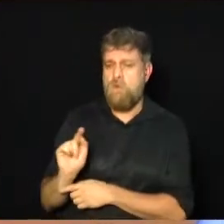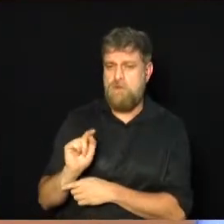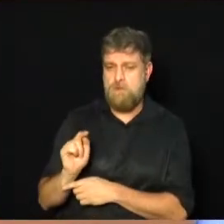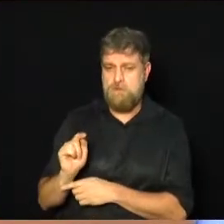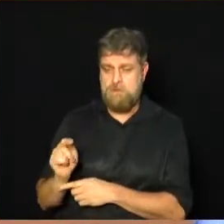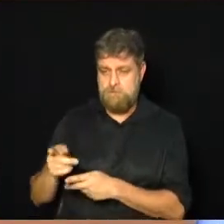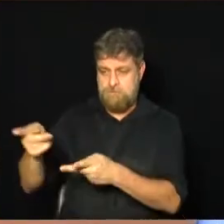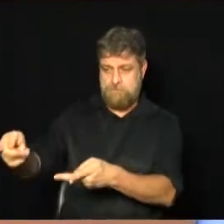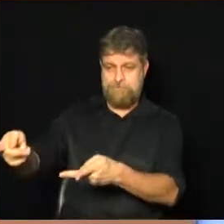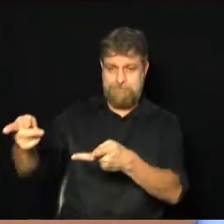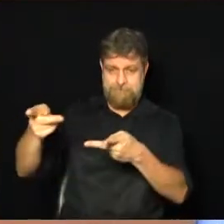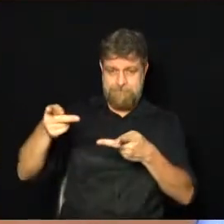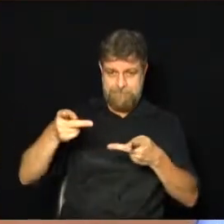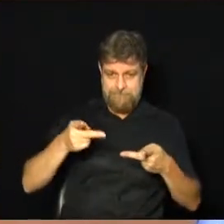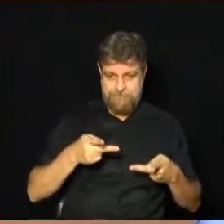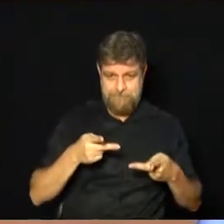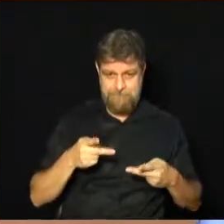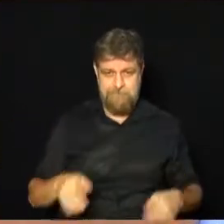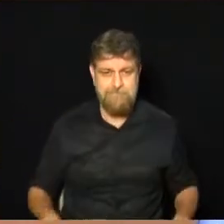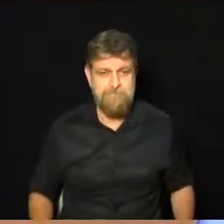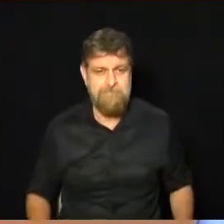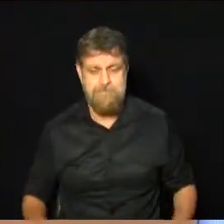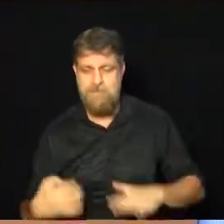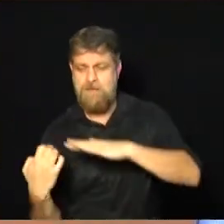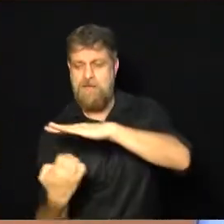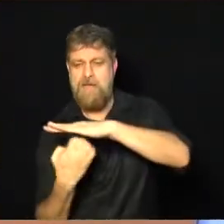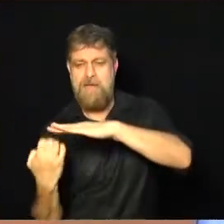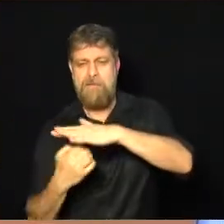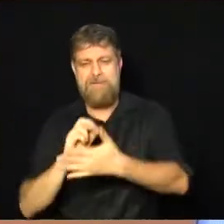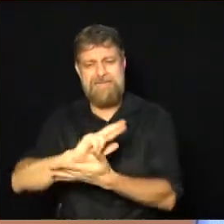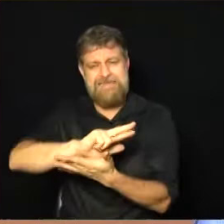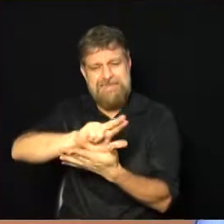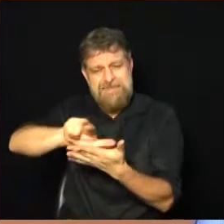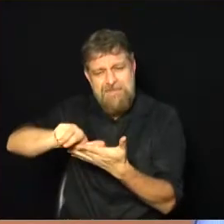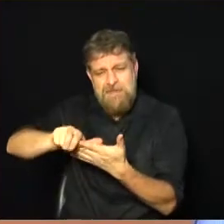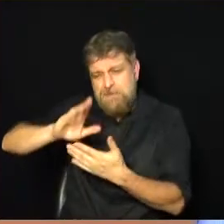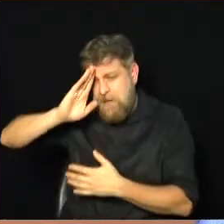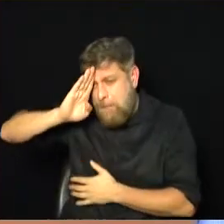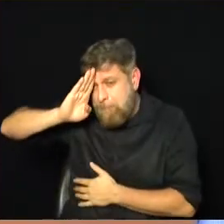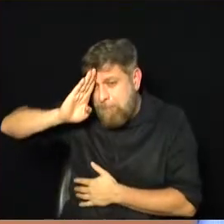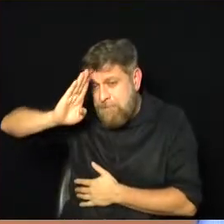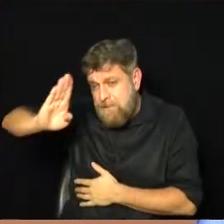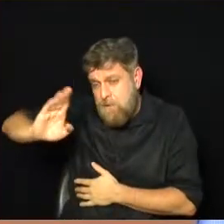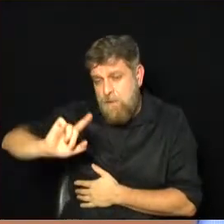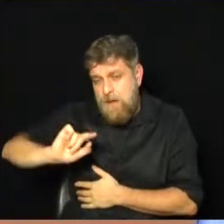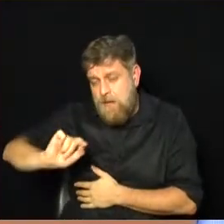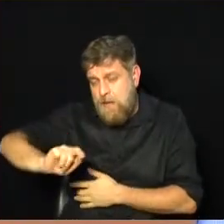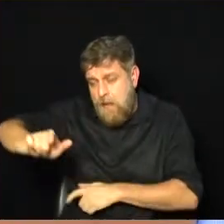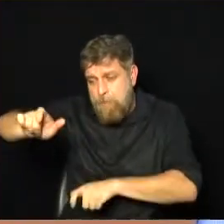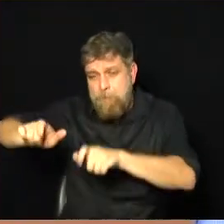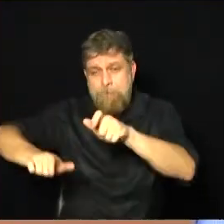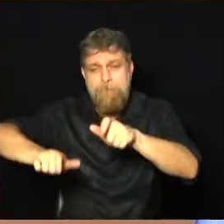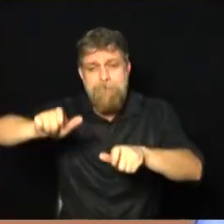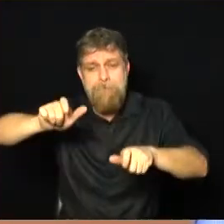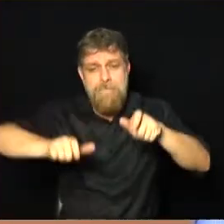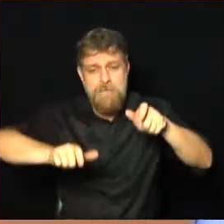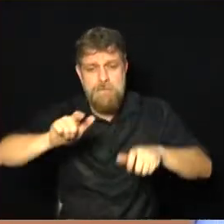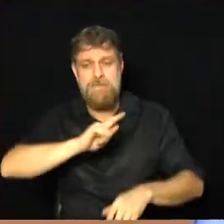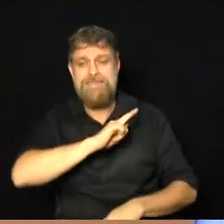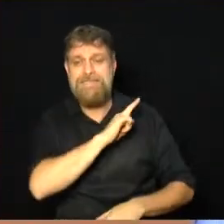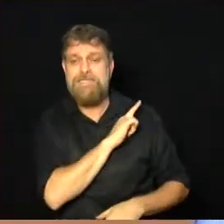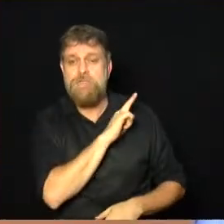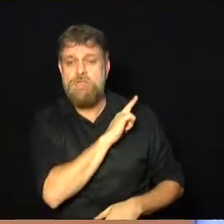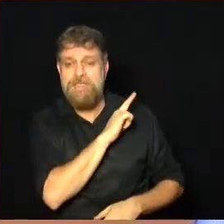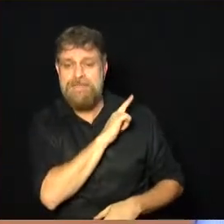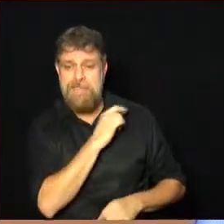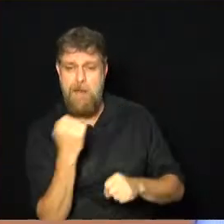visitas de empresas diversas, mas principalmente das pessoas que gerenciam as grandes